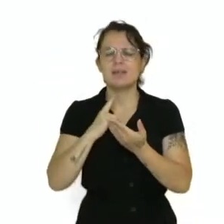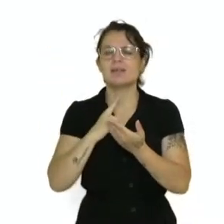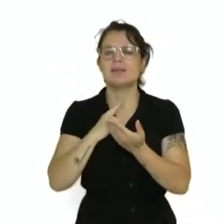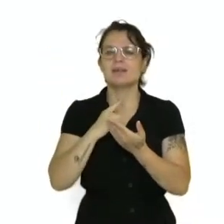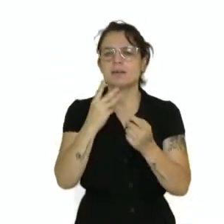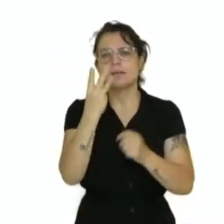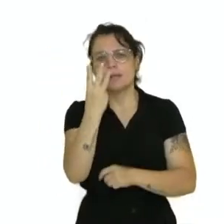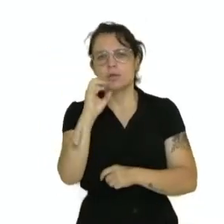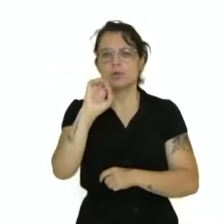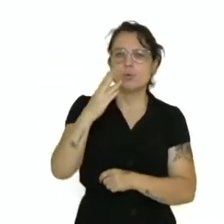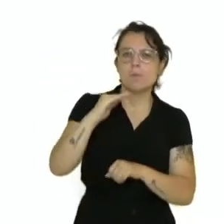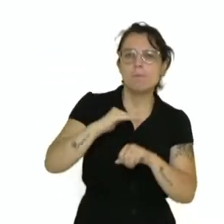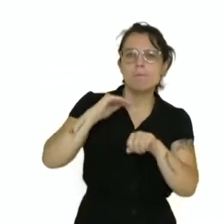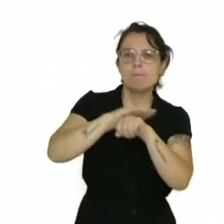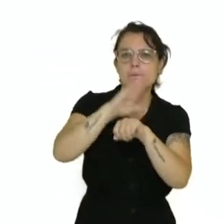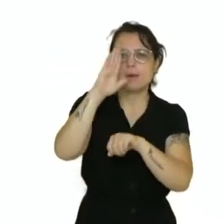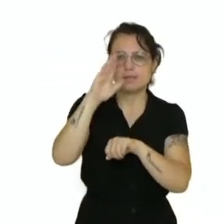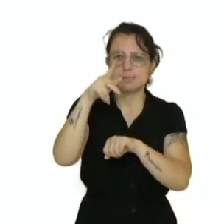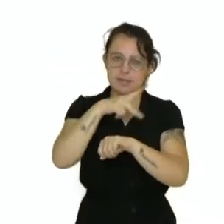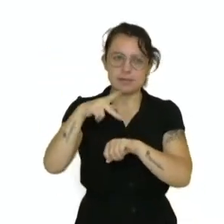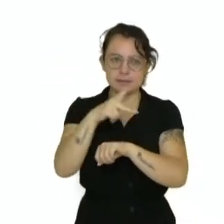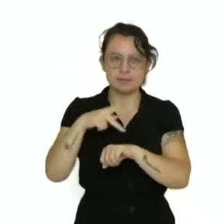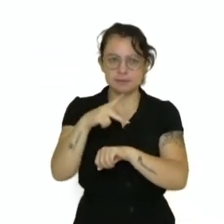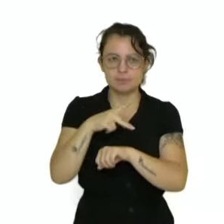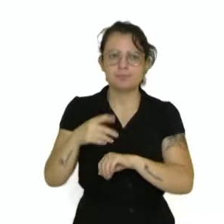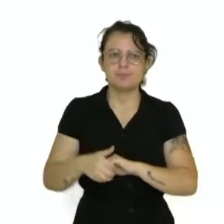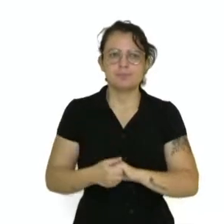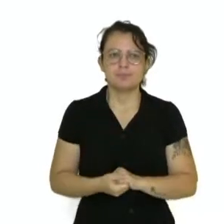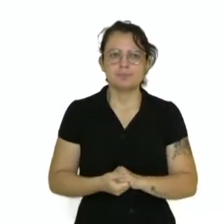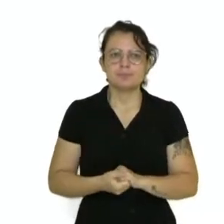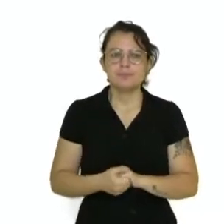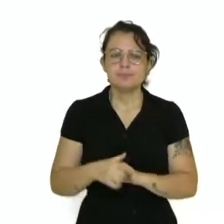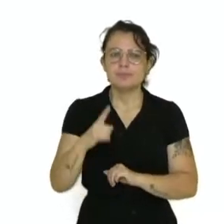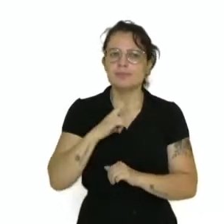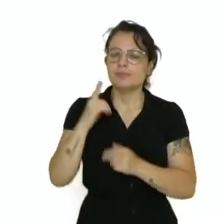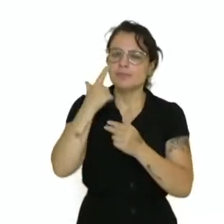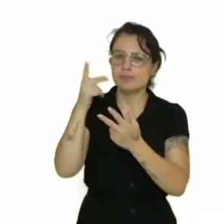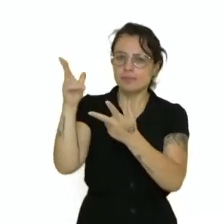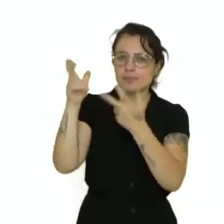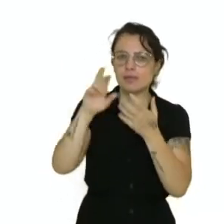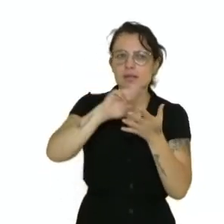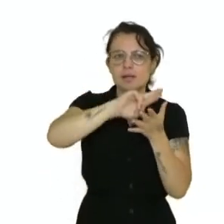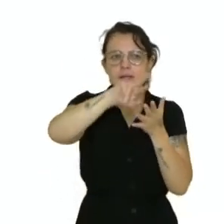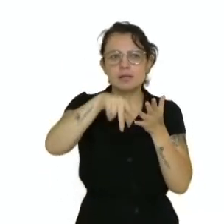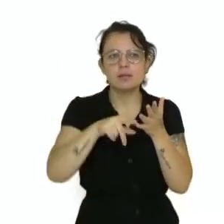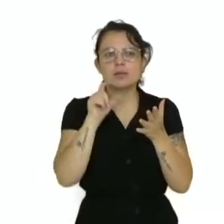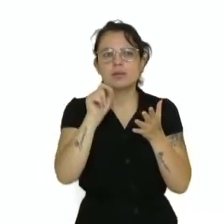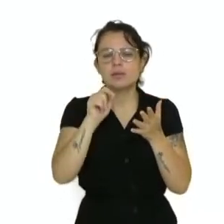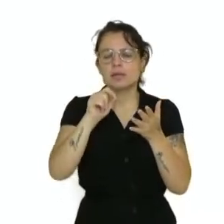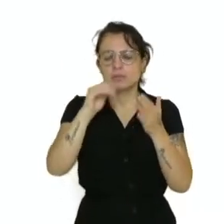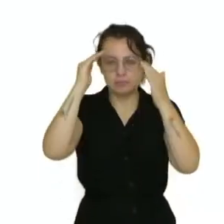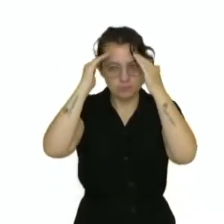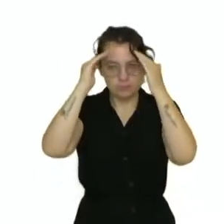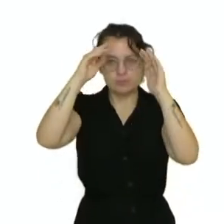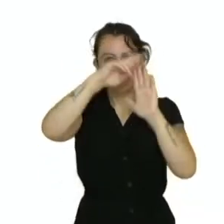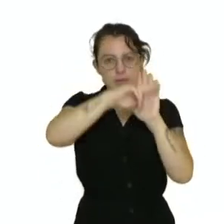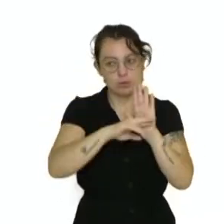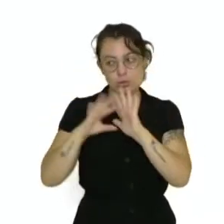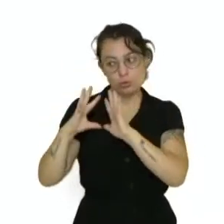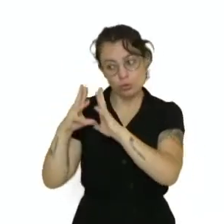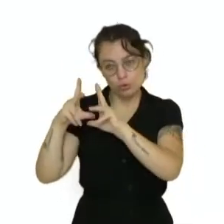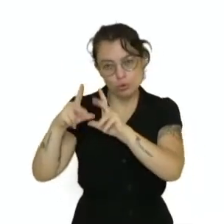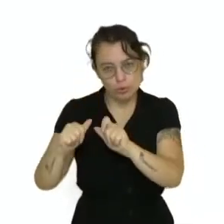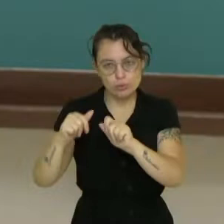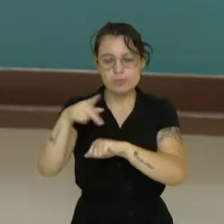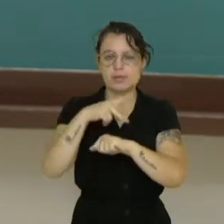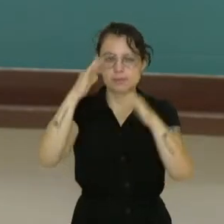mais estados. Geralmente os acordos multilaterais se caracterizam pela obrigatoriedade de adesão a regras por todos os